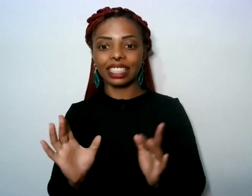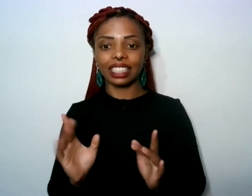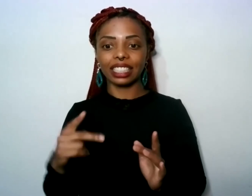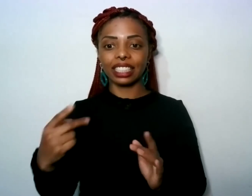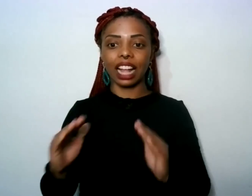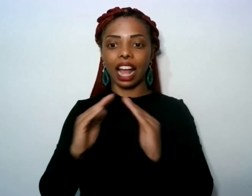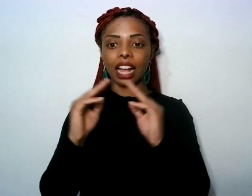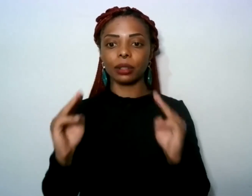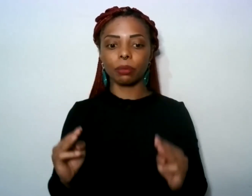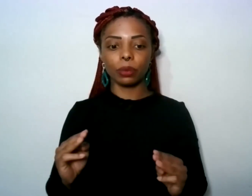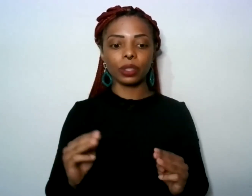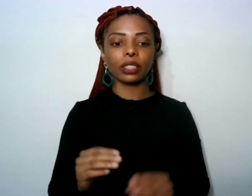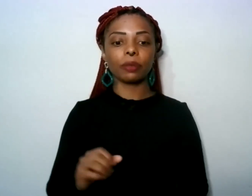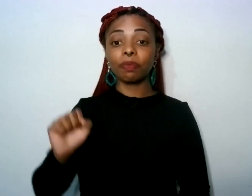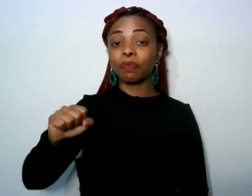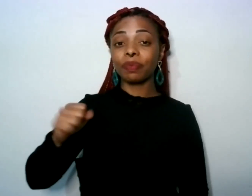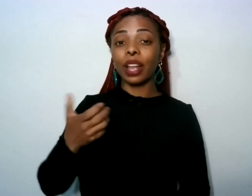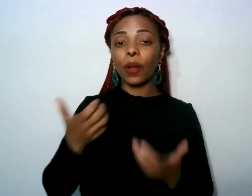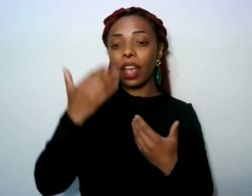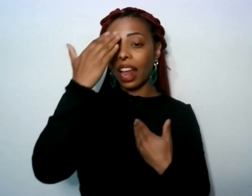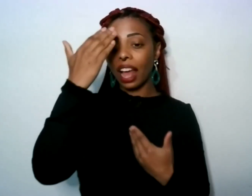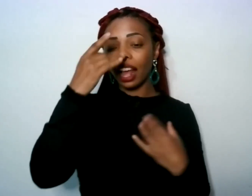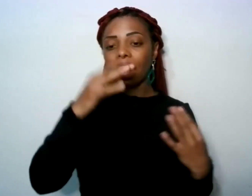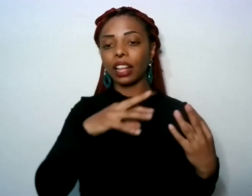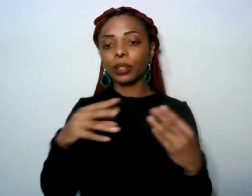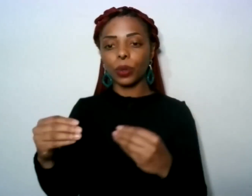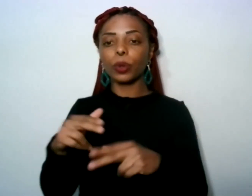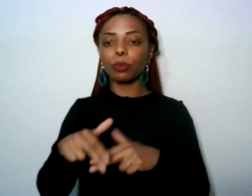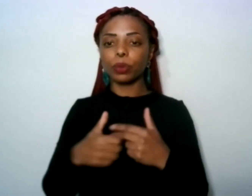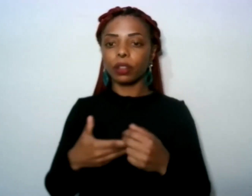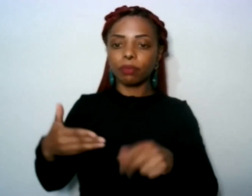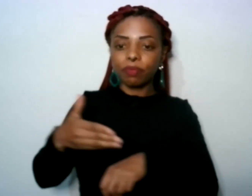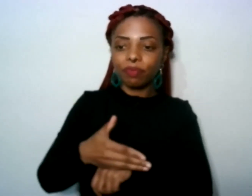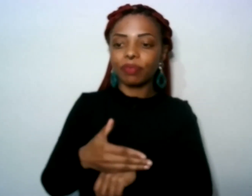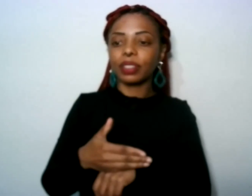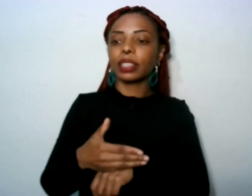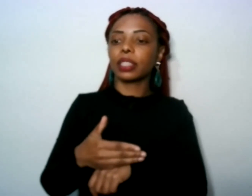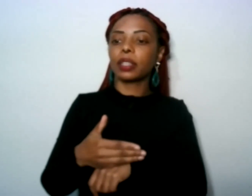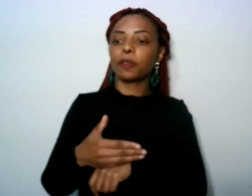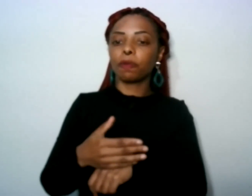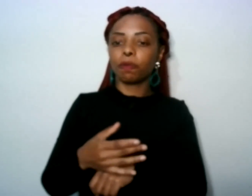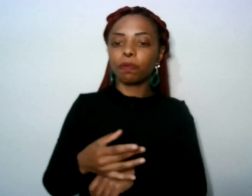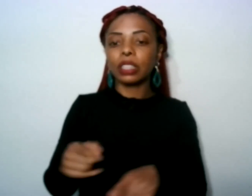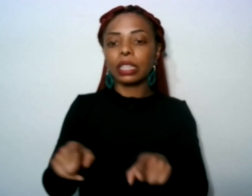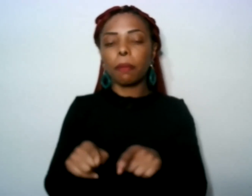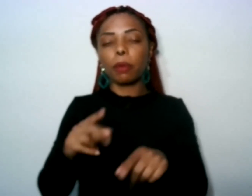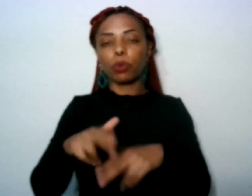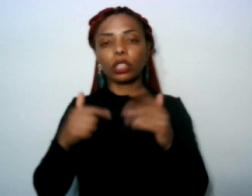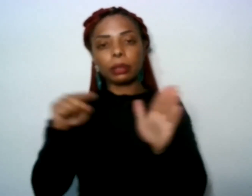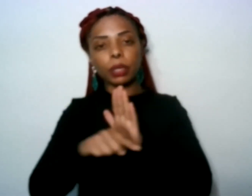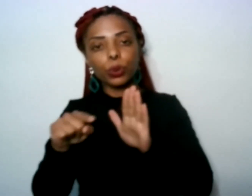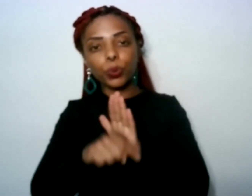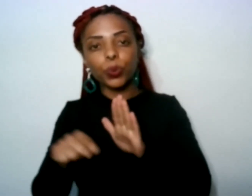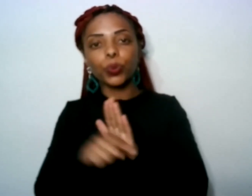eu só queria agradecer a todos pela presença participação as perguntas que